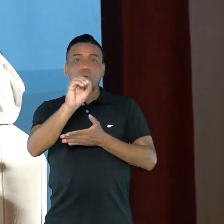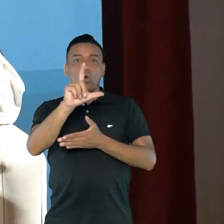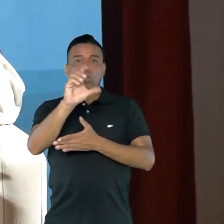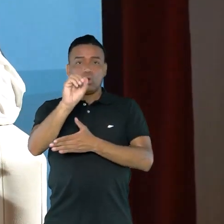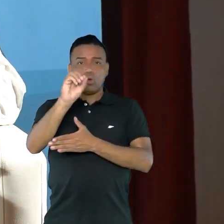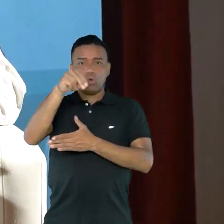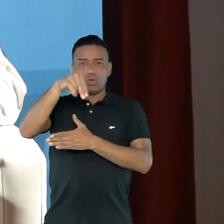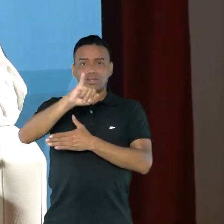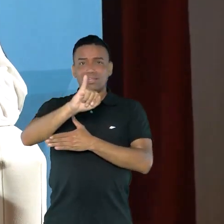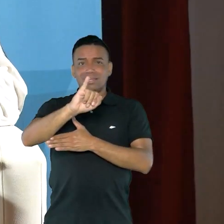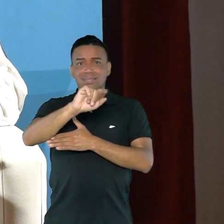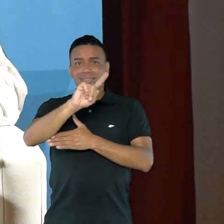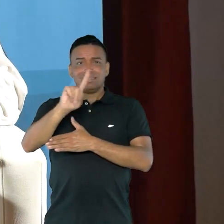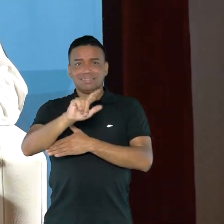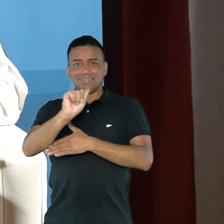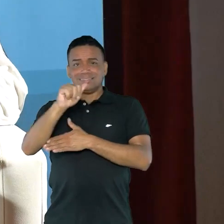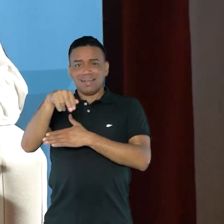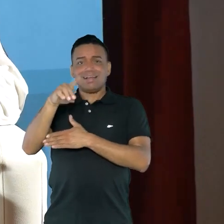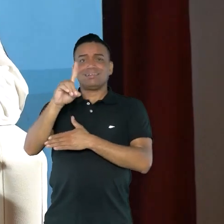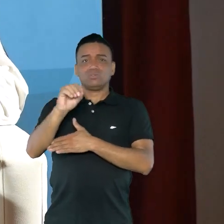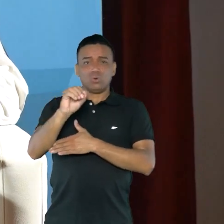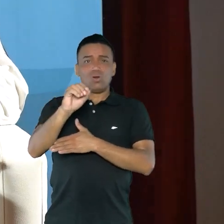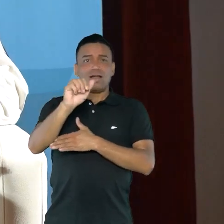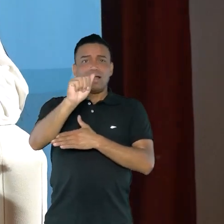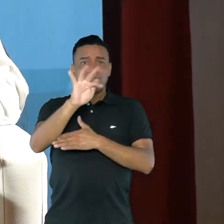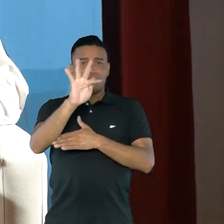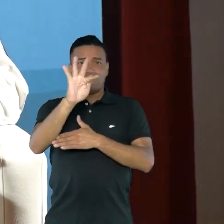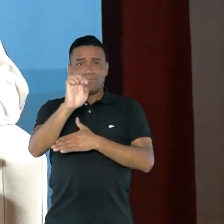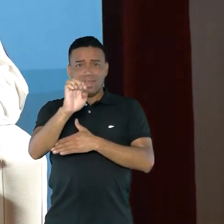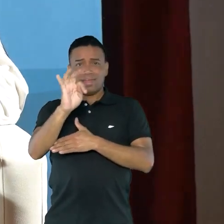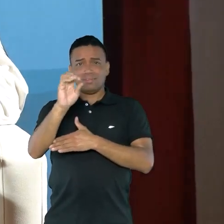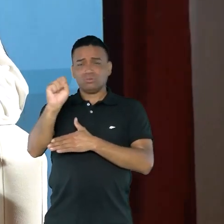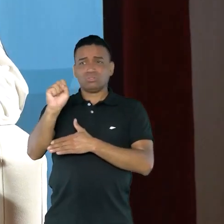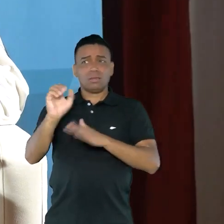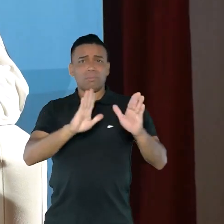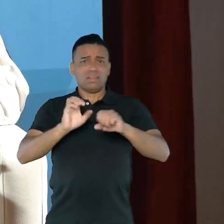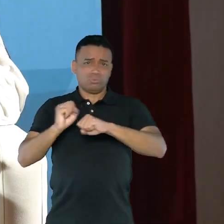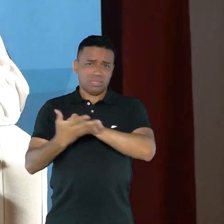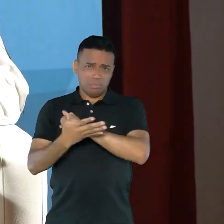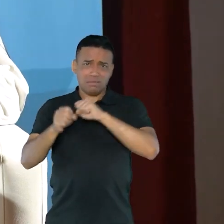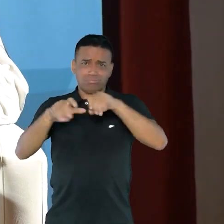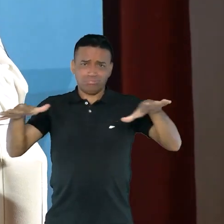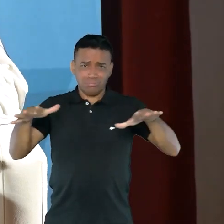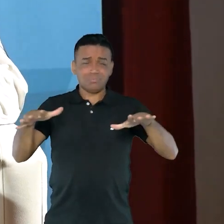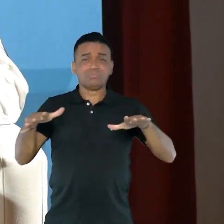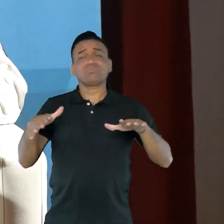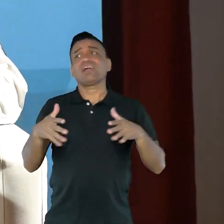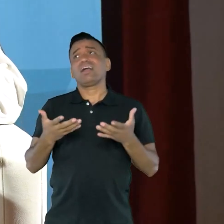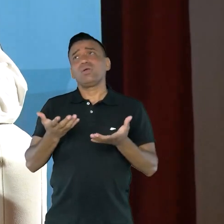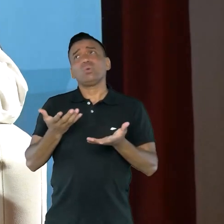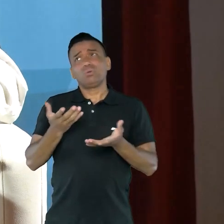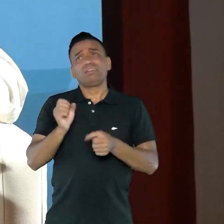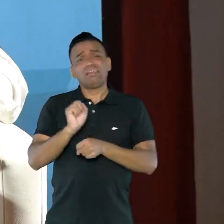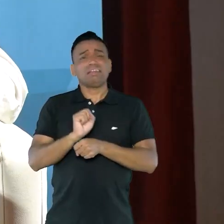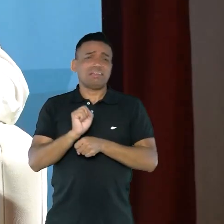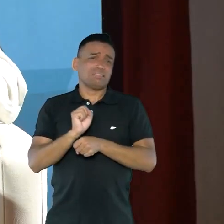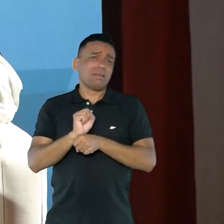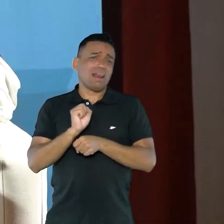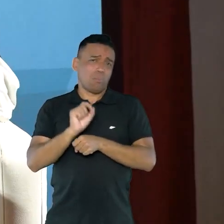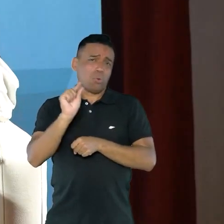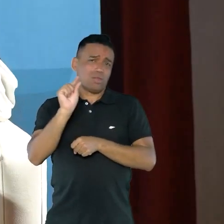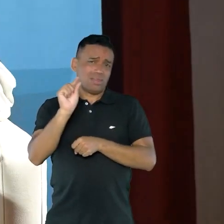durante a pandemia. E aí eu falei com a editora para esperar um pouquinho. Eu queria muito que saísse logo, mas eu